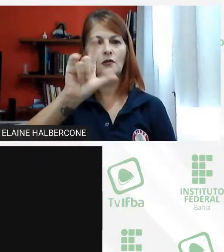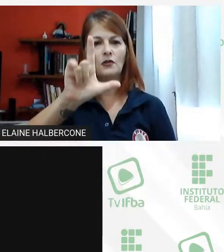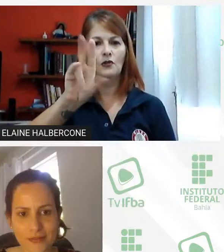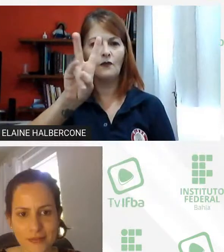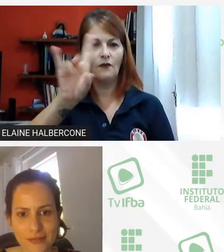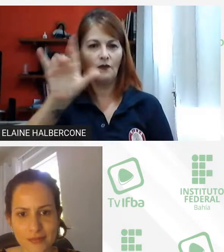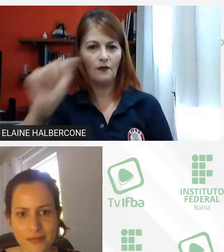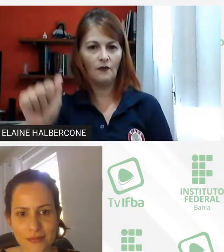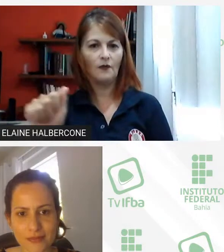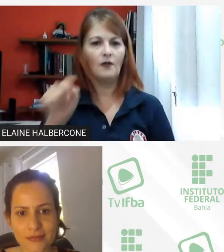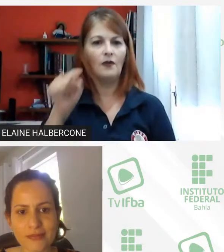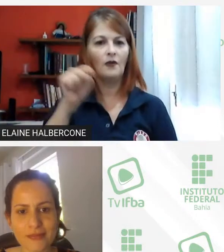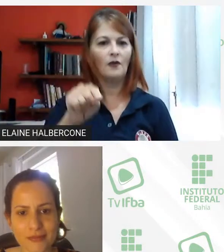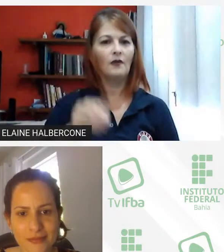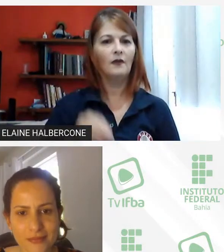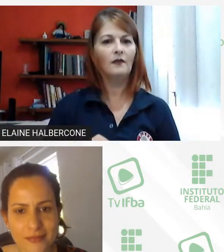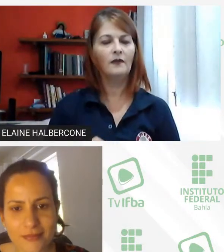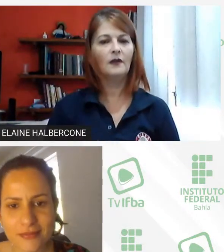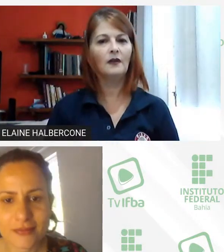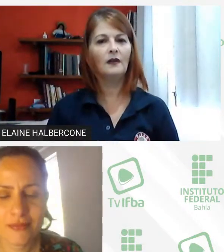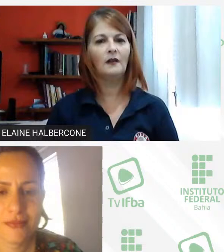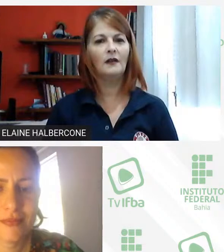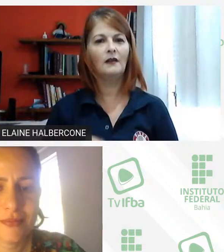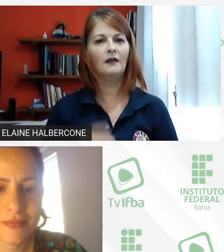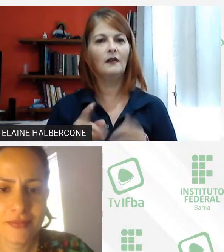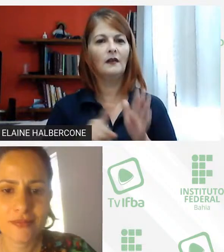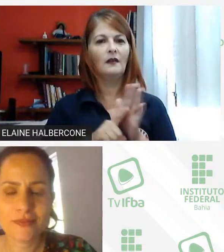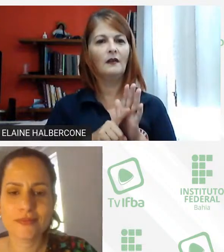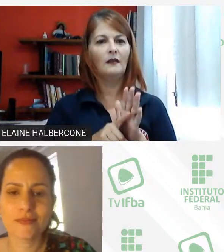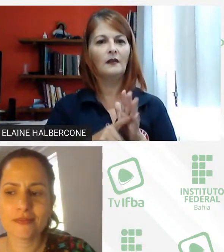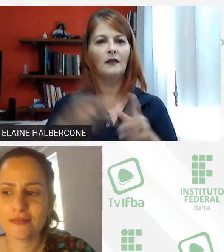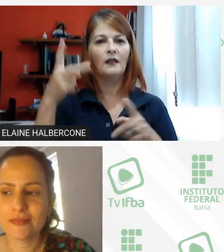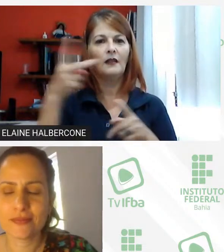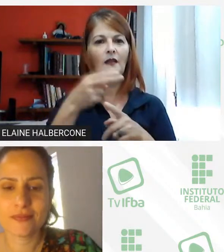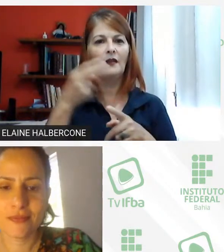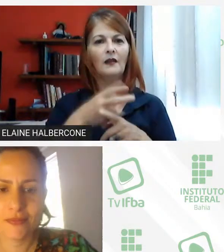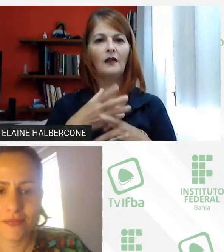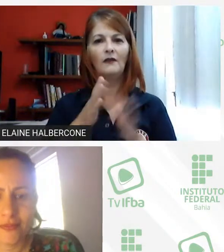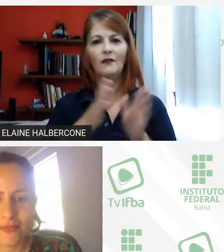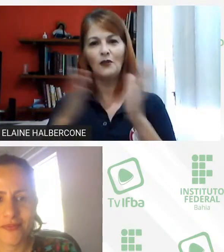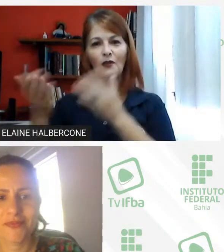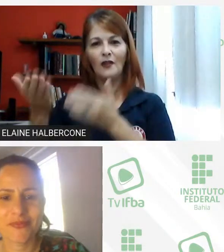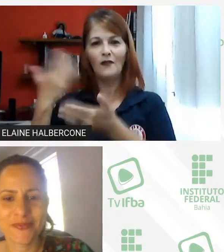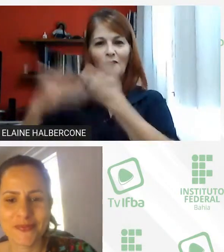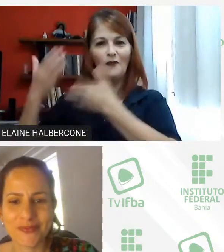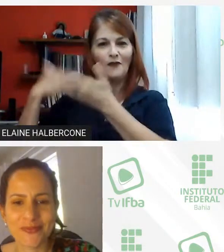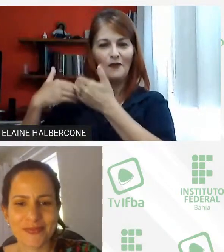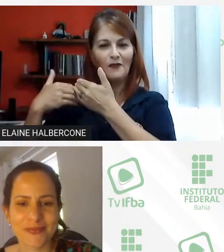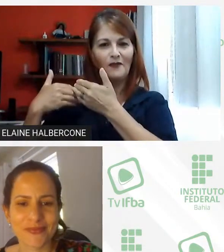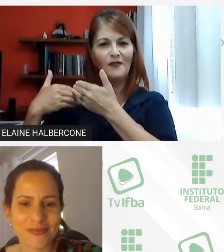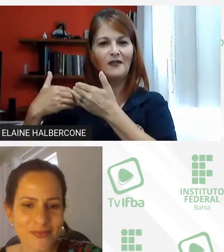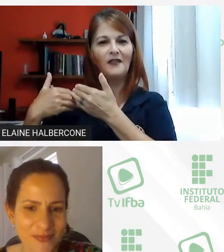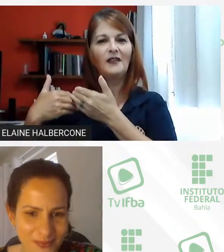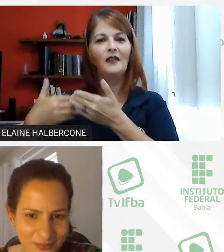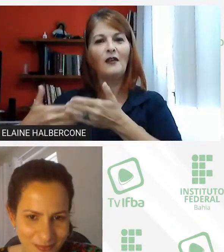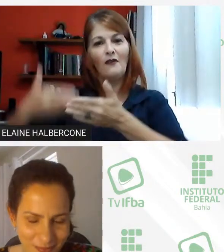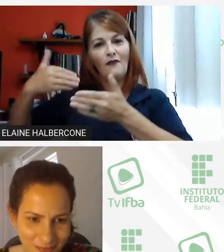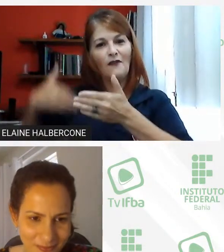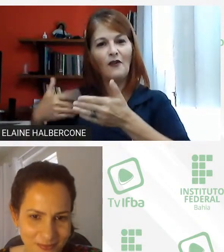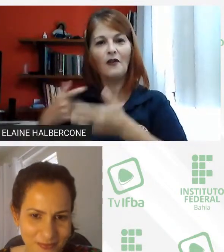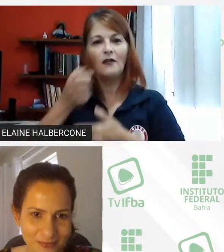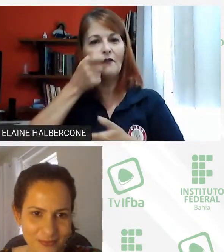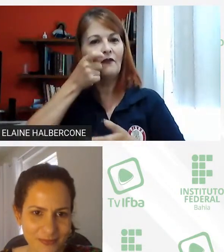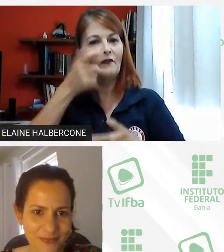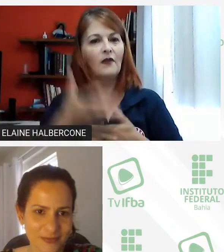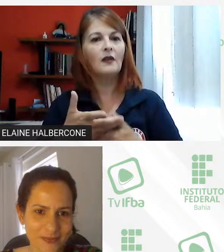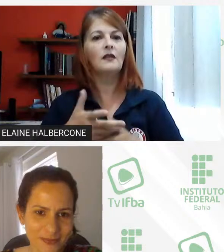nos bastidores, né? Olha aqui os bastidores, foi bastante movimentado. A gente teve